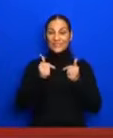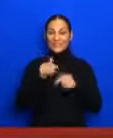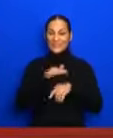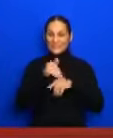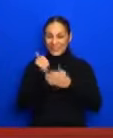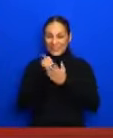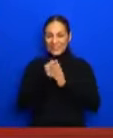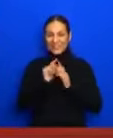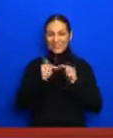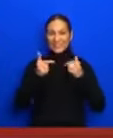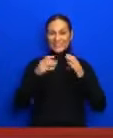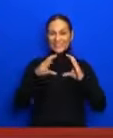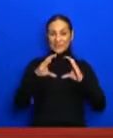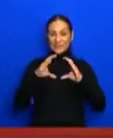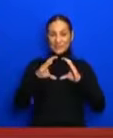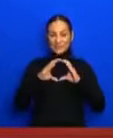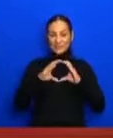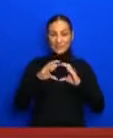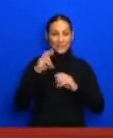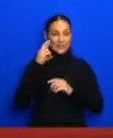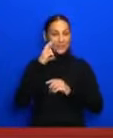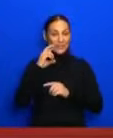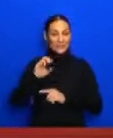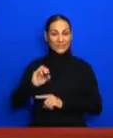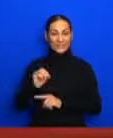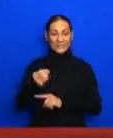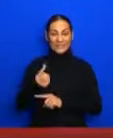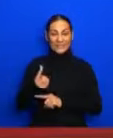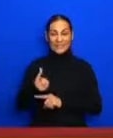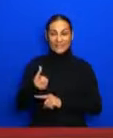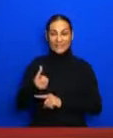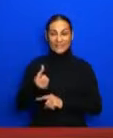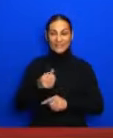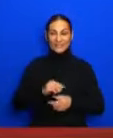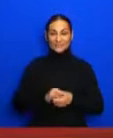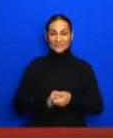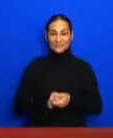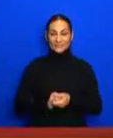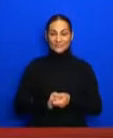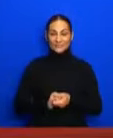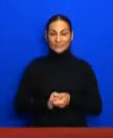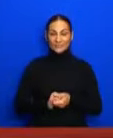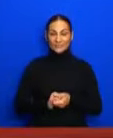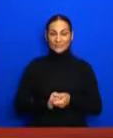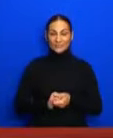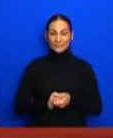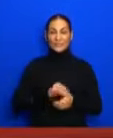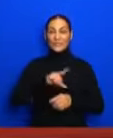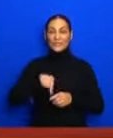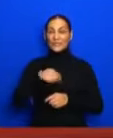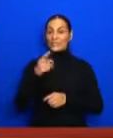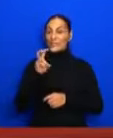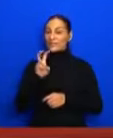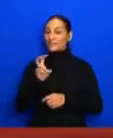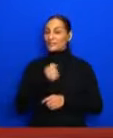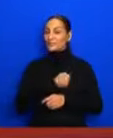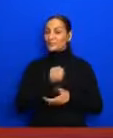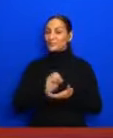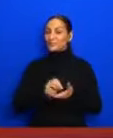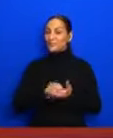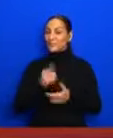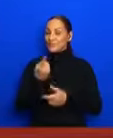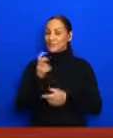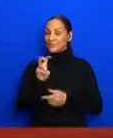Vem sorte. Bola rosa 06, rosa 06. Foram sorteados 5 números,